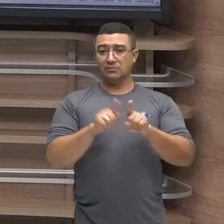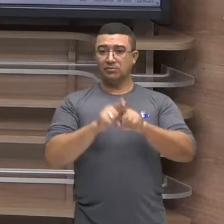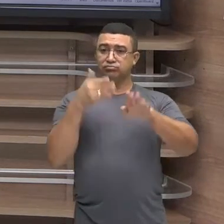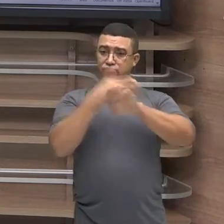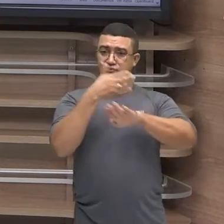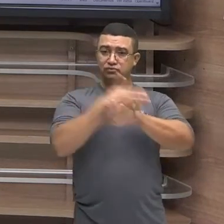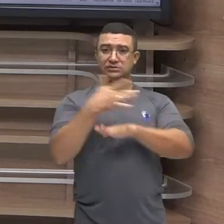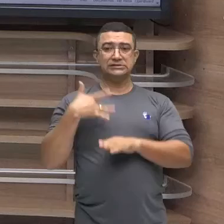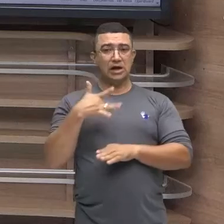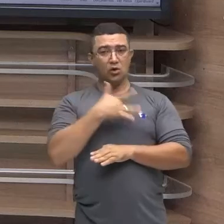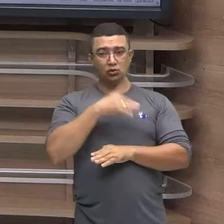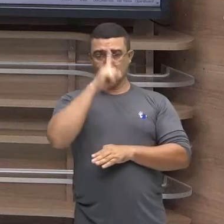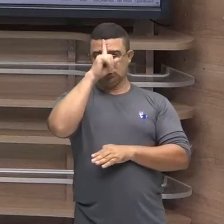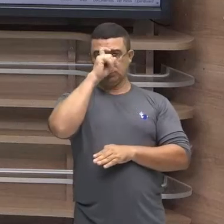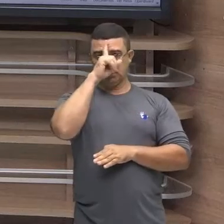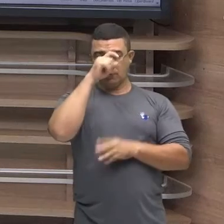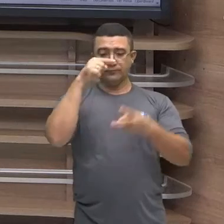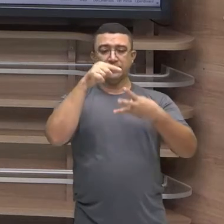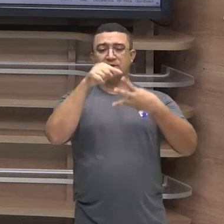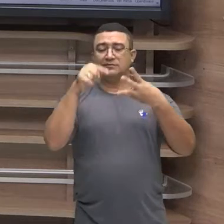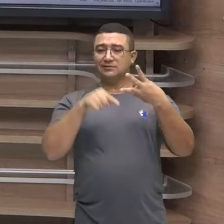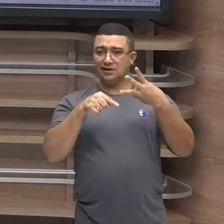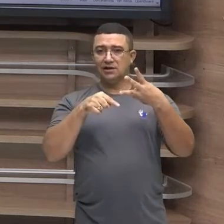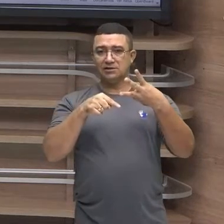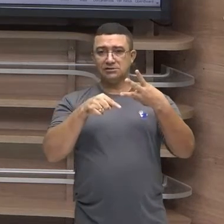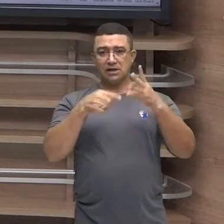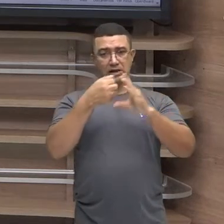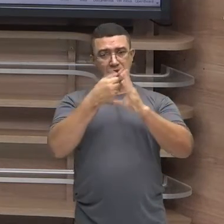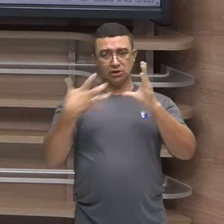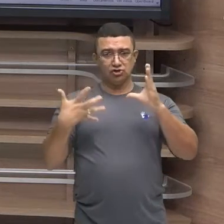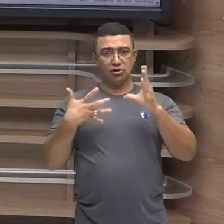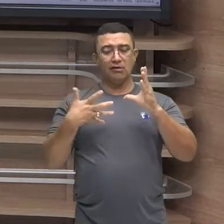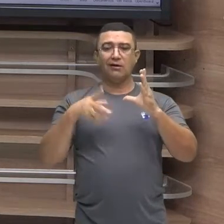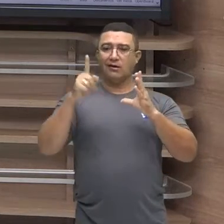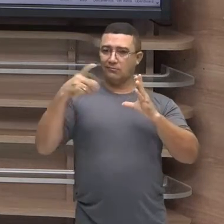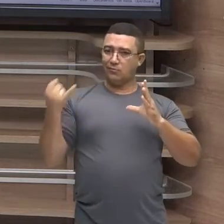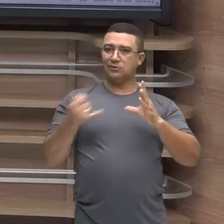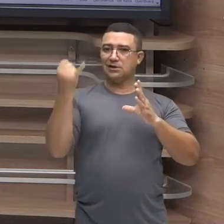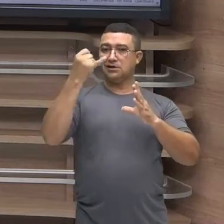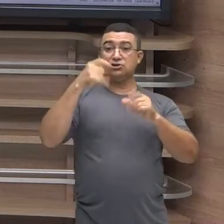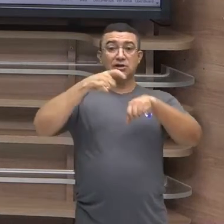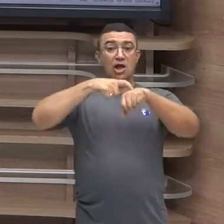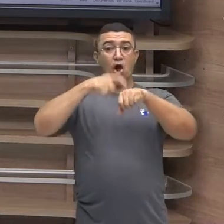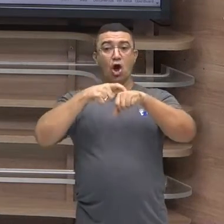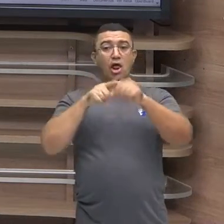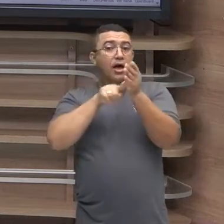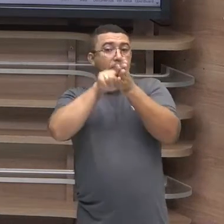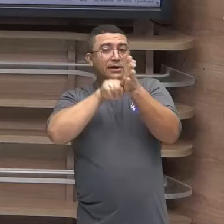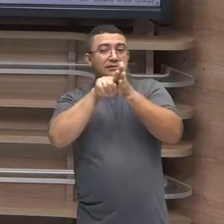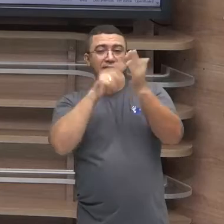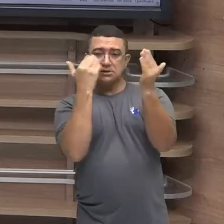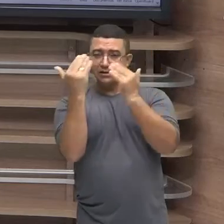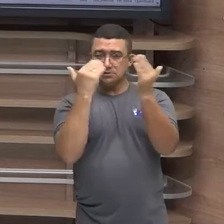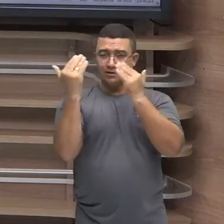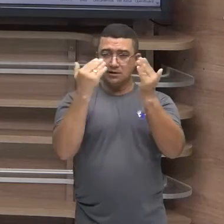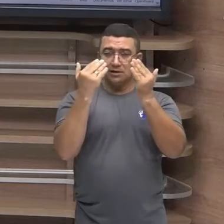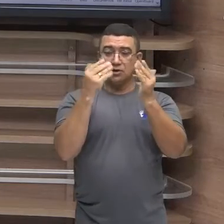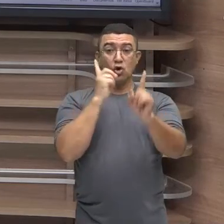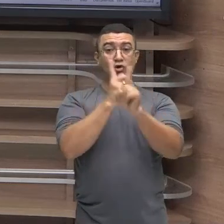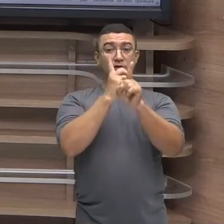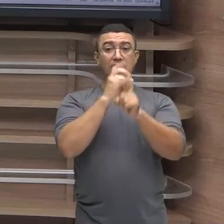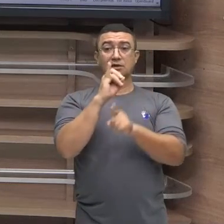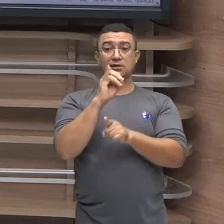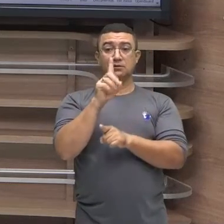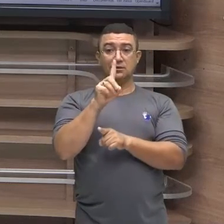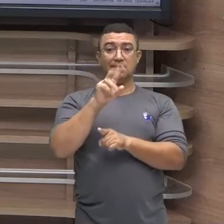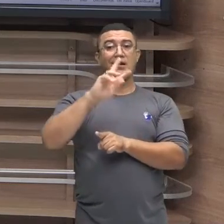à saúde, né? Então esses 3 fatores serão levados ali em consideração para analisar o IDH,